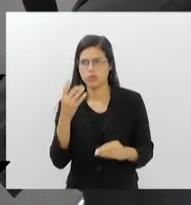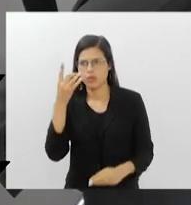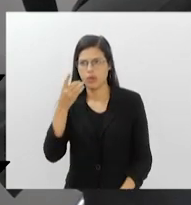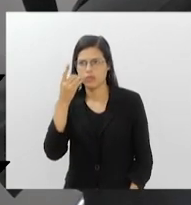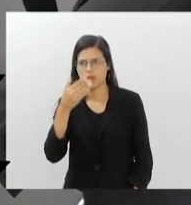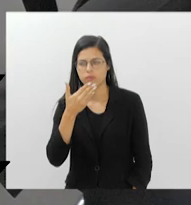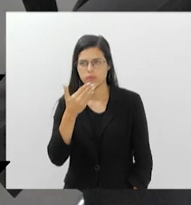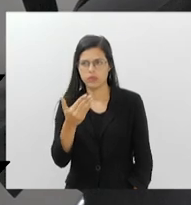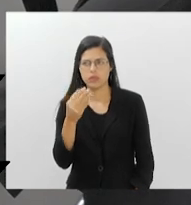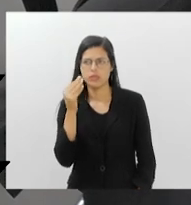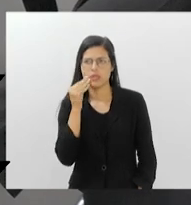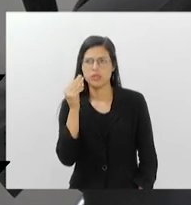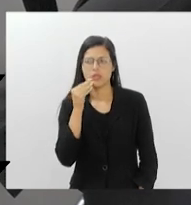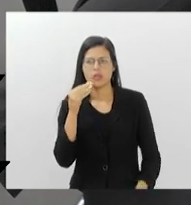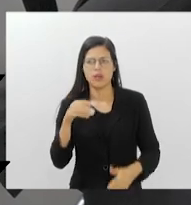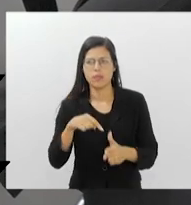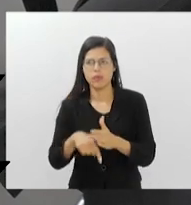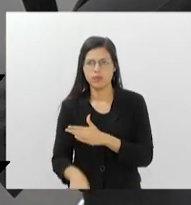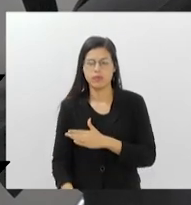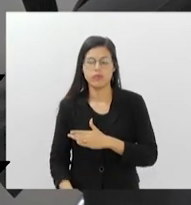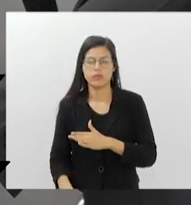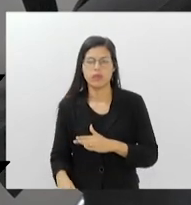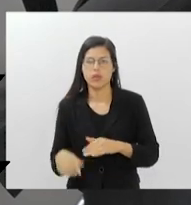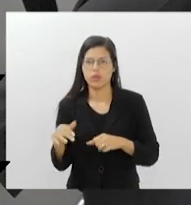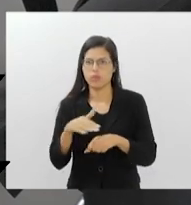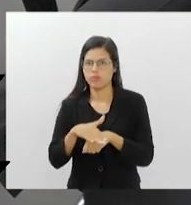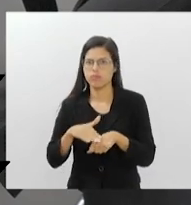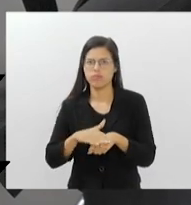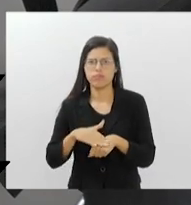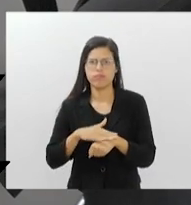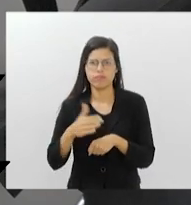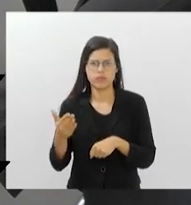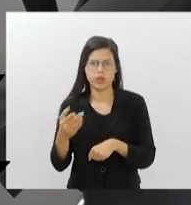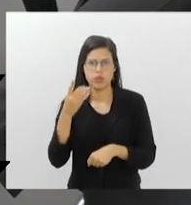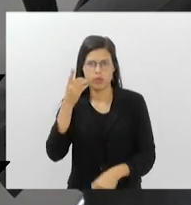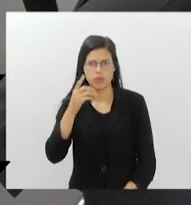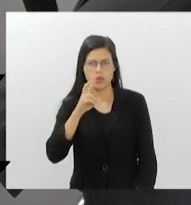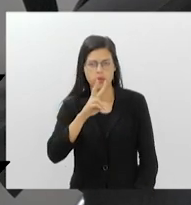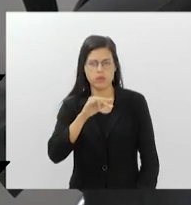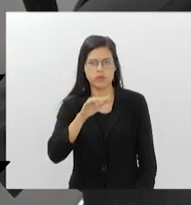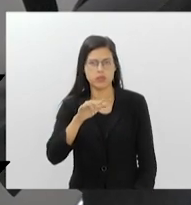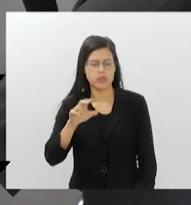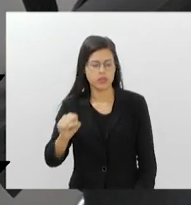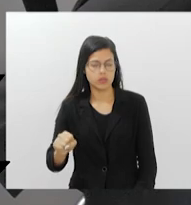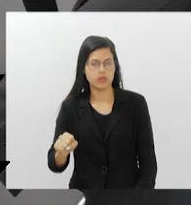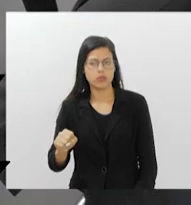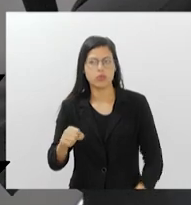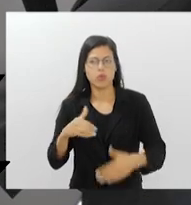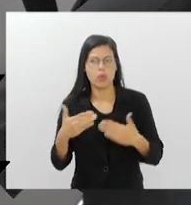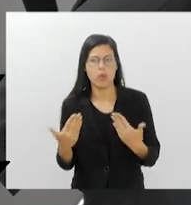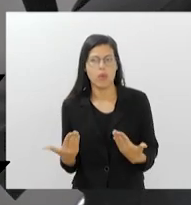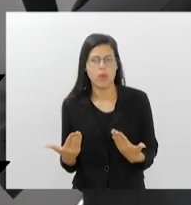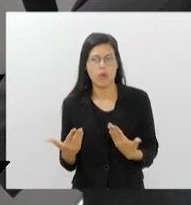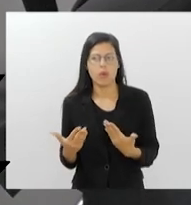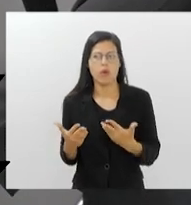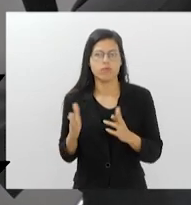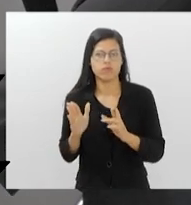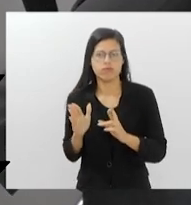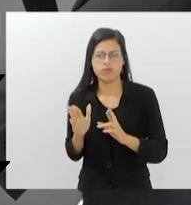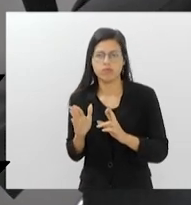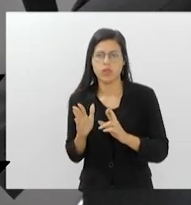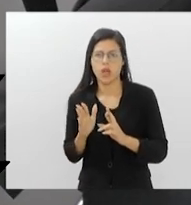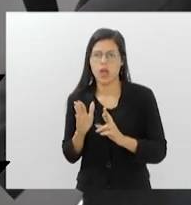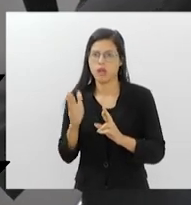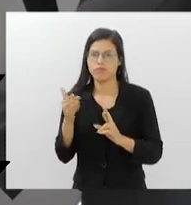eh aprofundar e ver com o deputado inclusive Qual é a a referência para ele